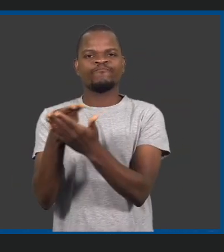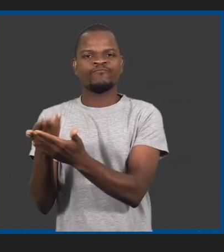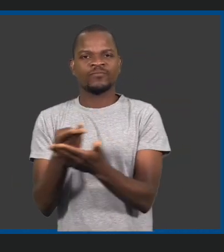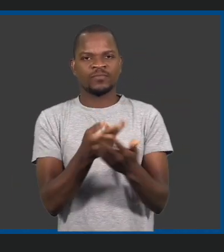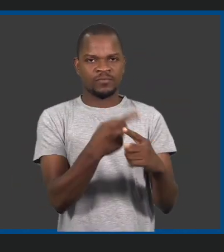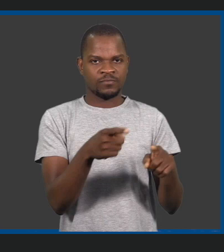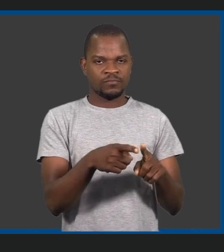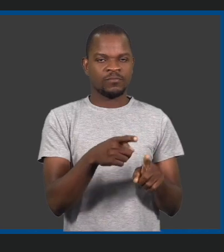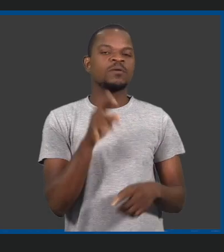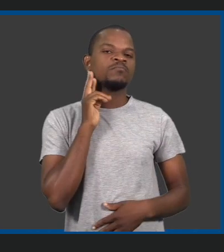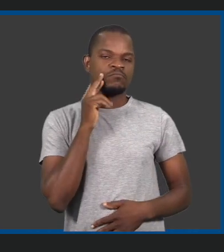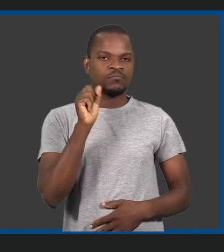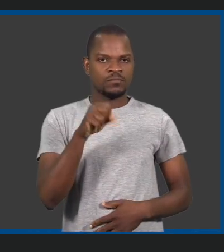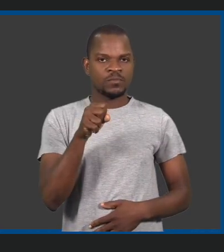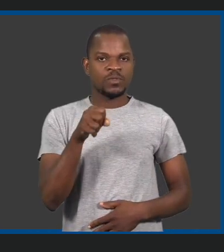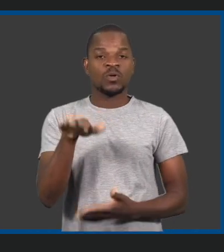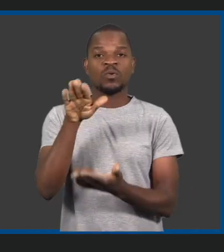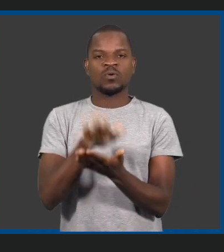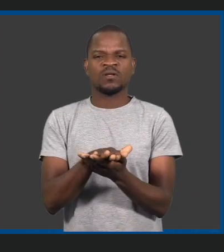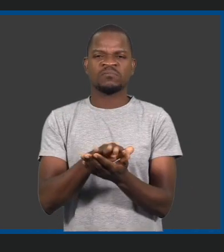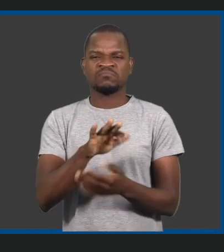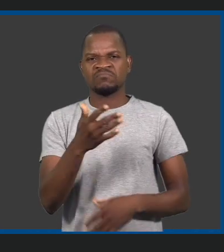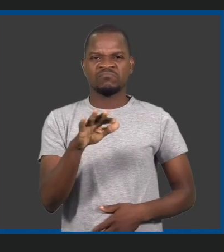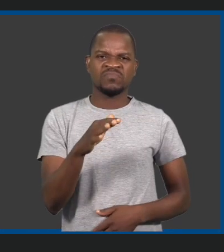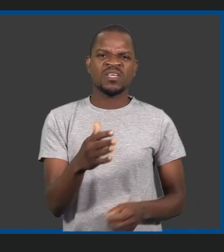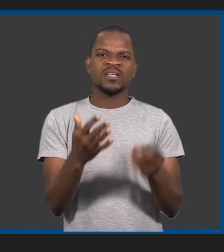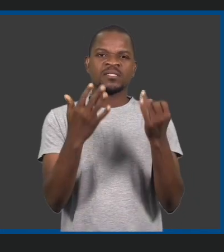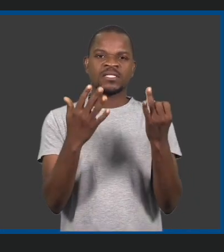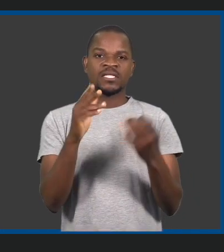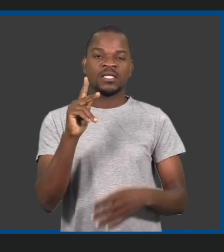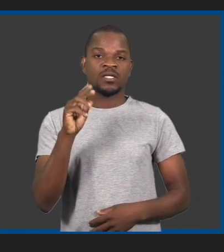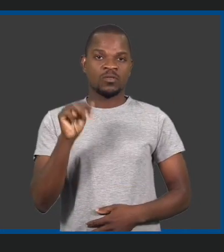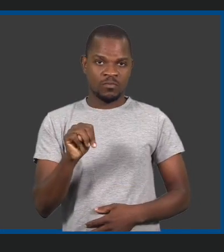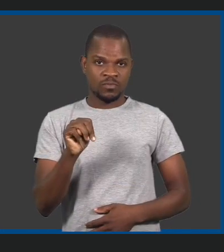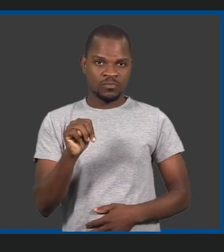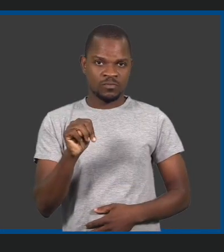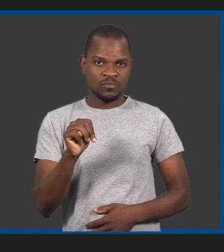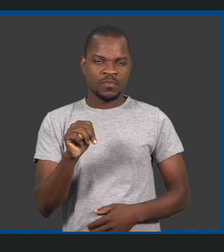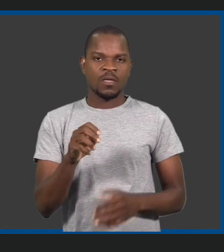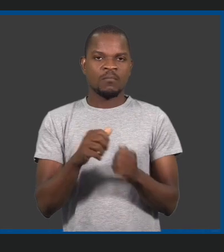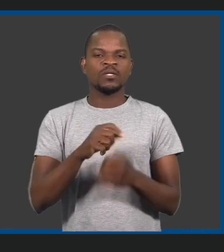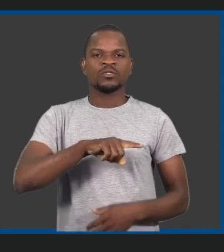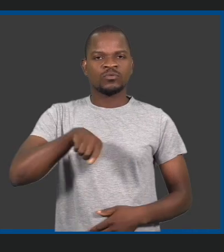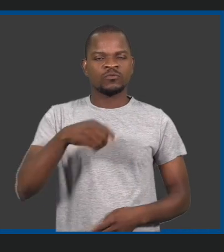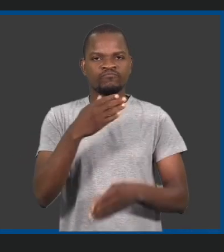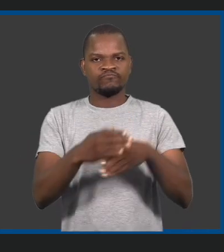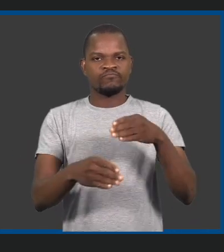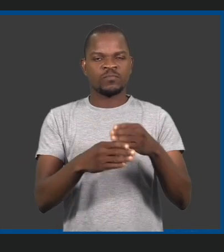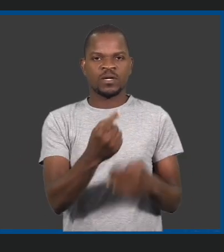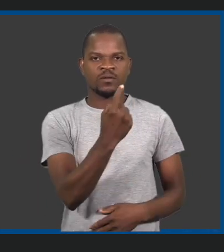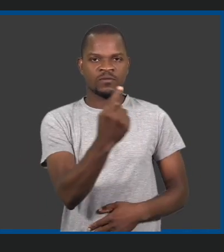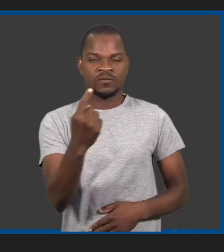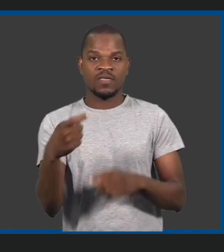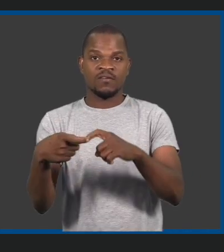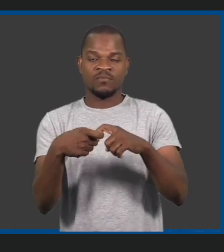energia solar para cada uma das casas. Essas casas vão ser construídas já, tem um mapeamento das pessoas que vão ser abrangidas.